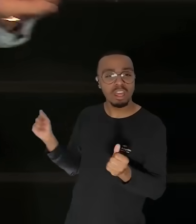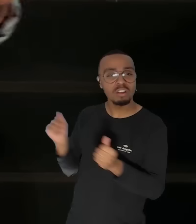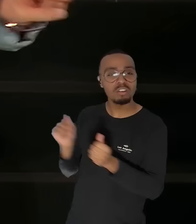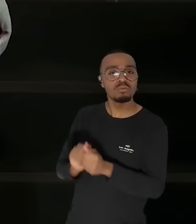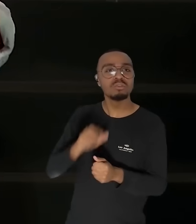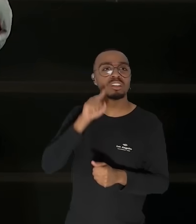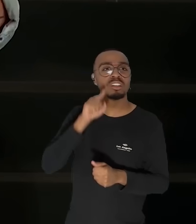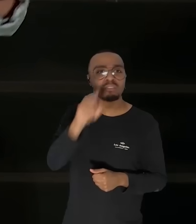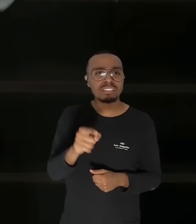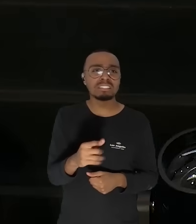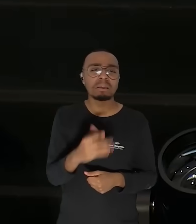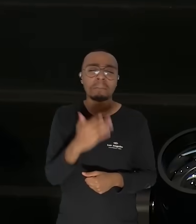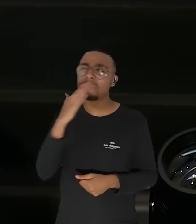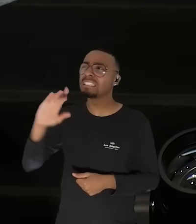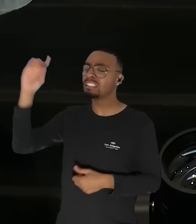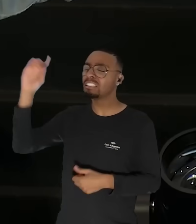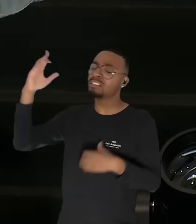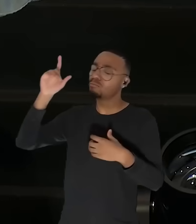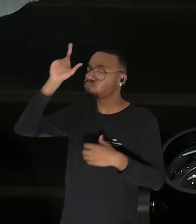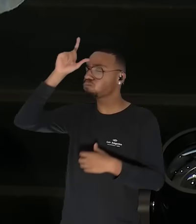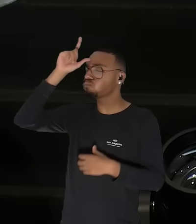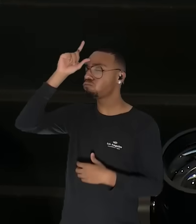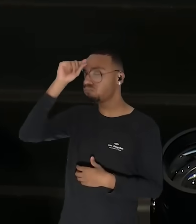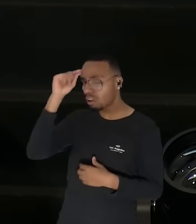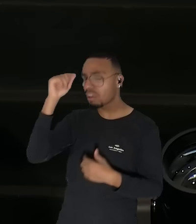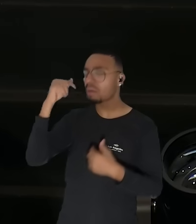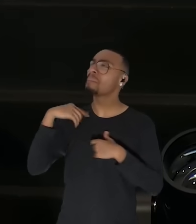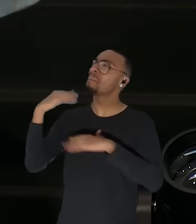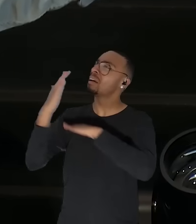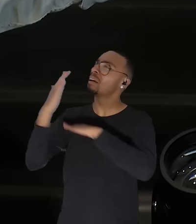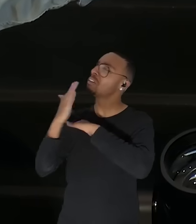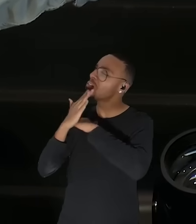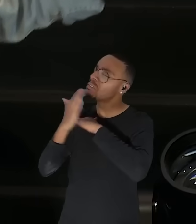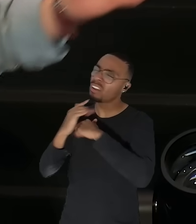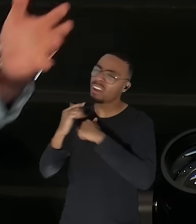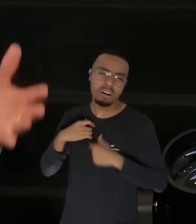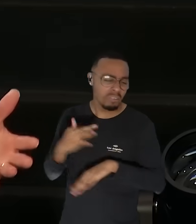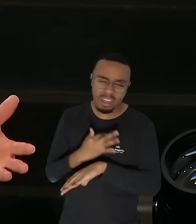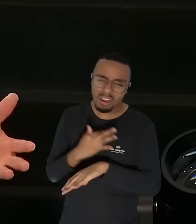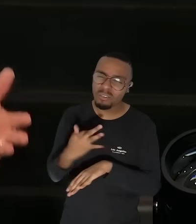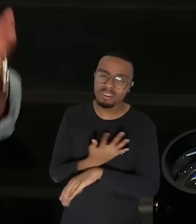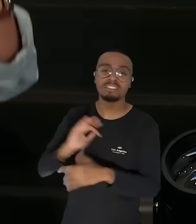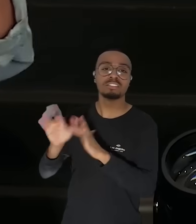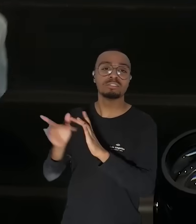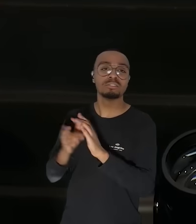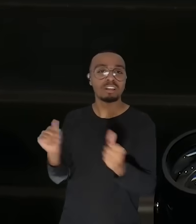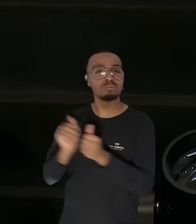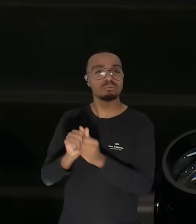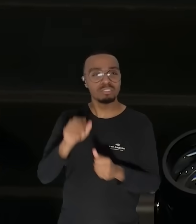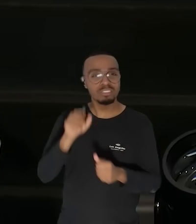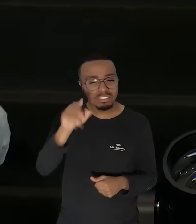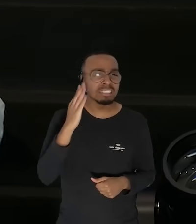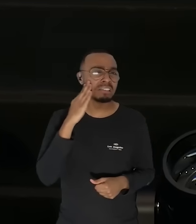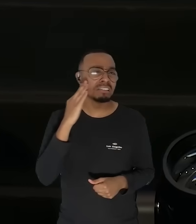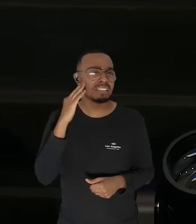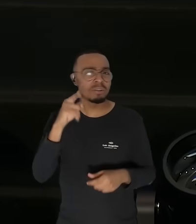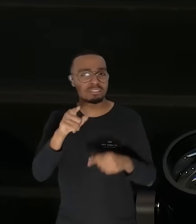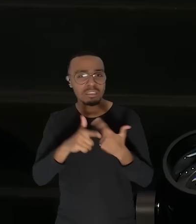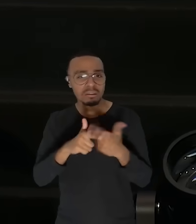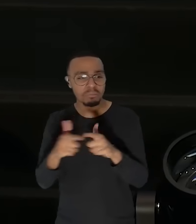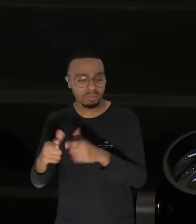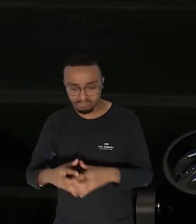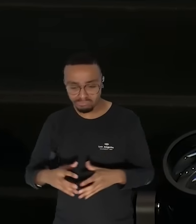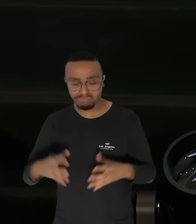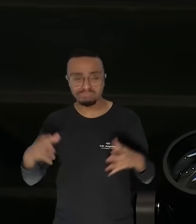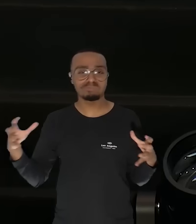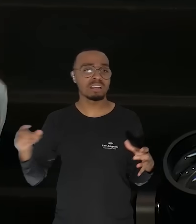clama por alívio, naquilo que você clama: me tira daqui, naquilo que você diz: eu não aguento mais. Jesus estava ali. Sabe esse grande problema que você não vê a hora